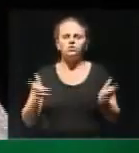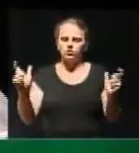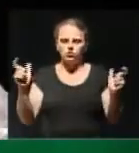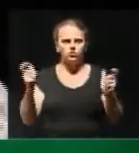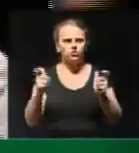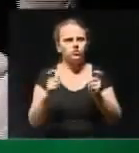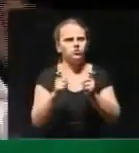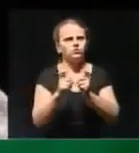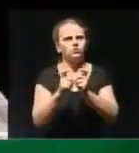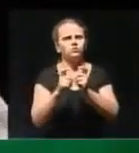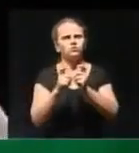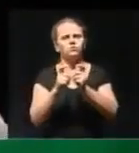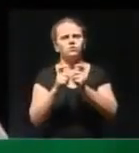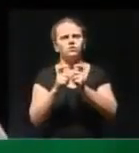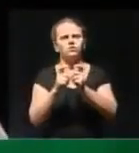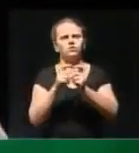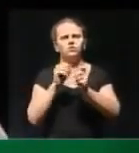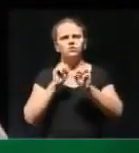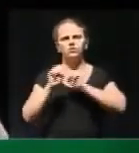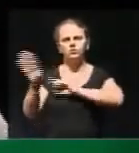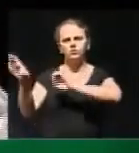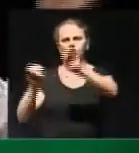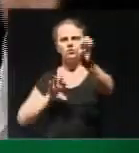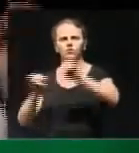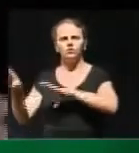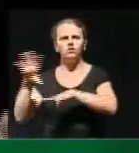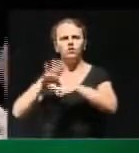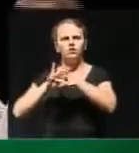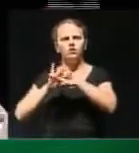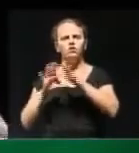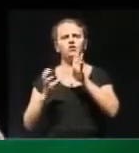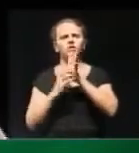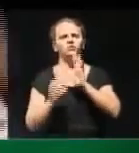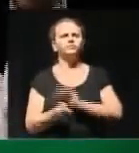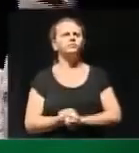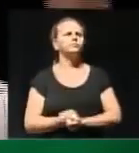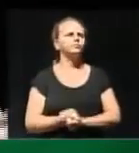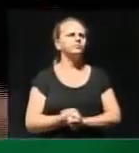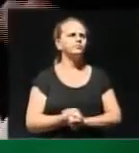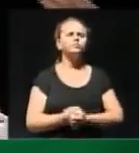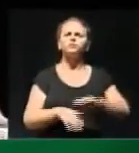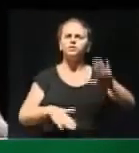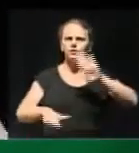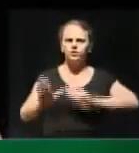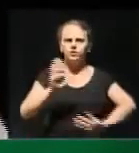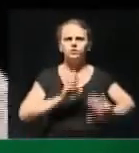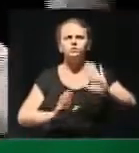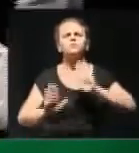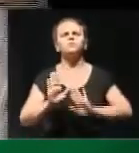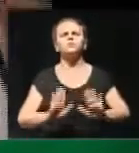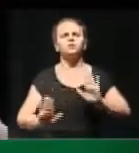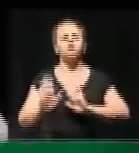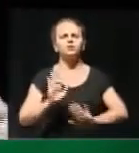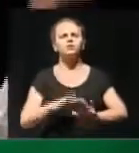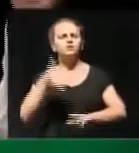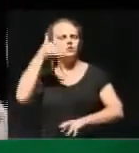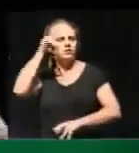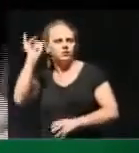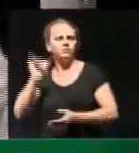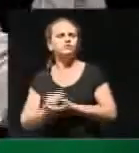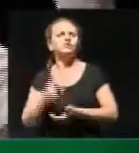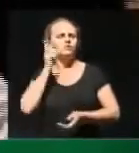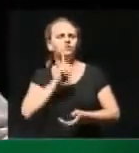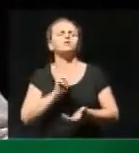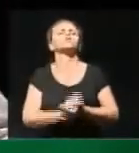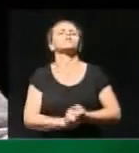indivíduos. Então, reforçando o que eu já falei anteriormente, terapia antirretroviral tem o potencial de evitar a